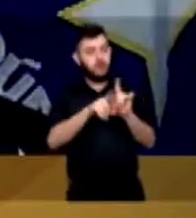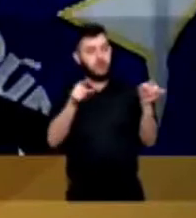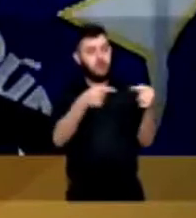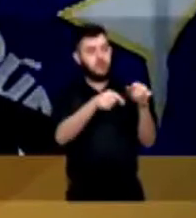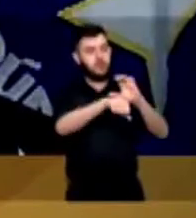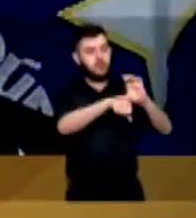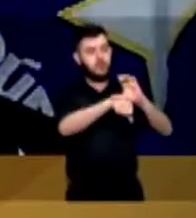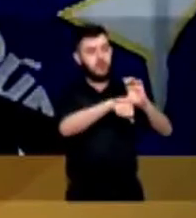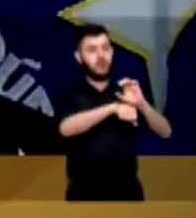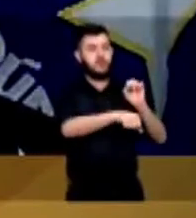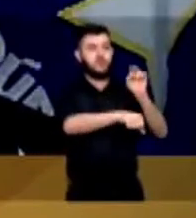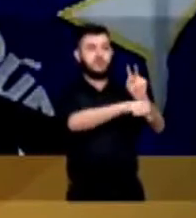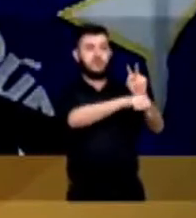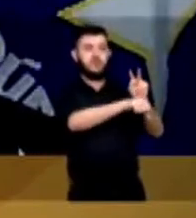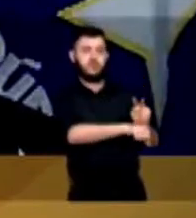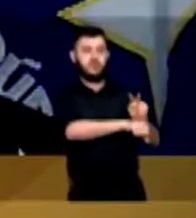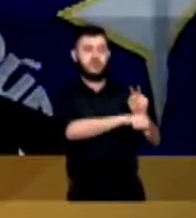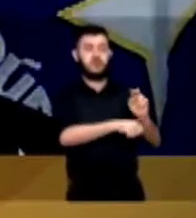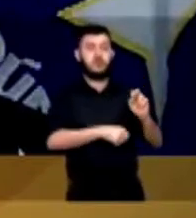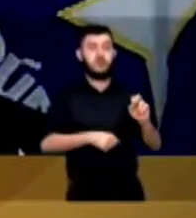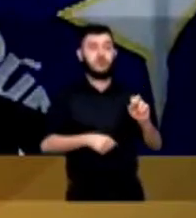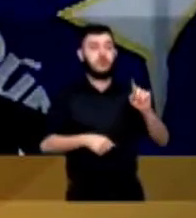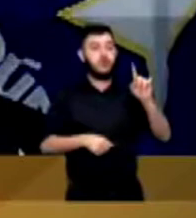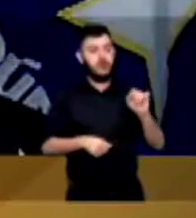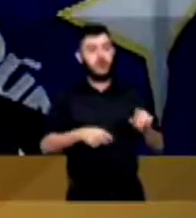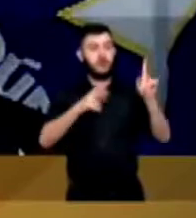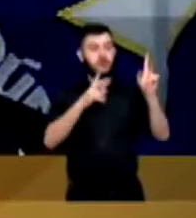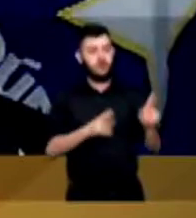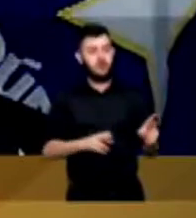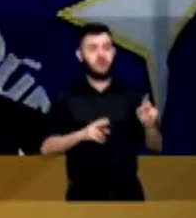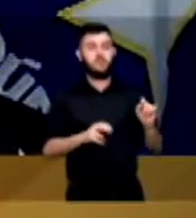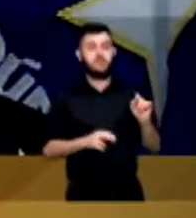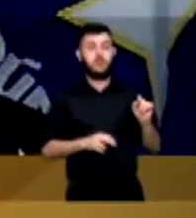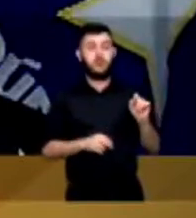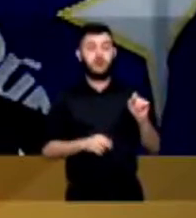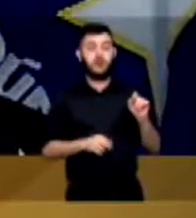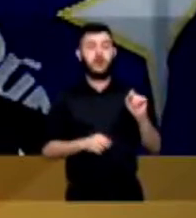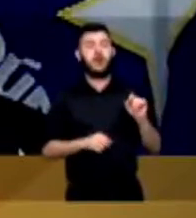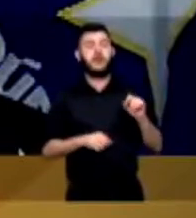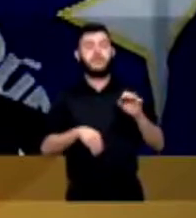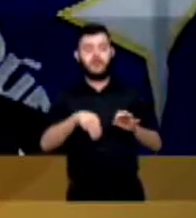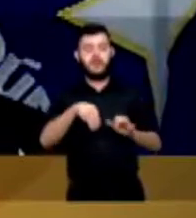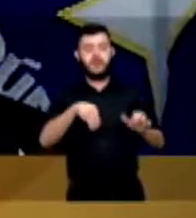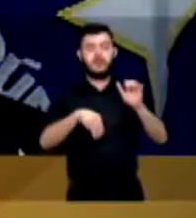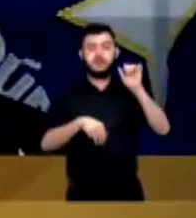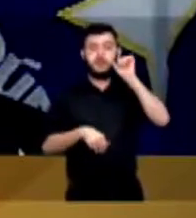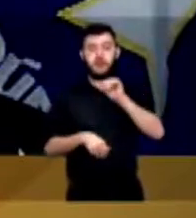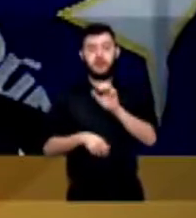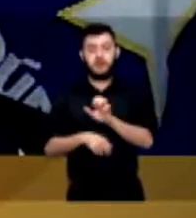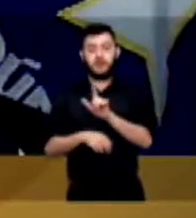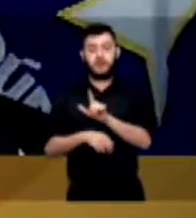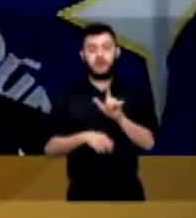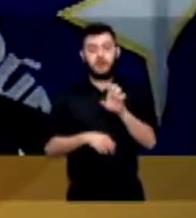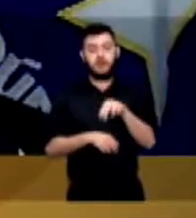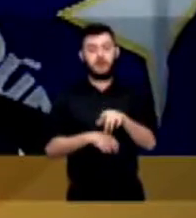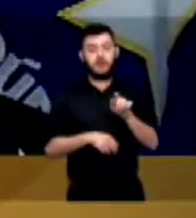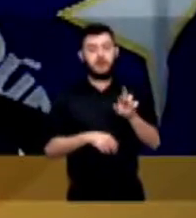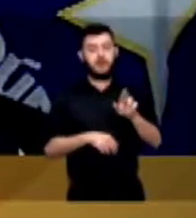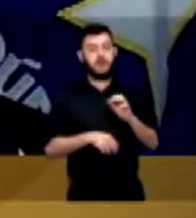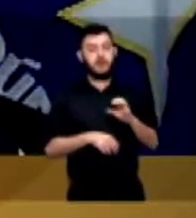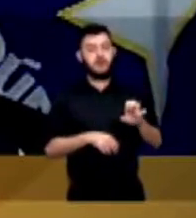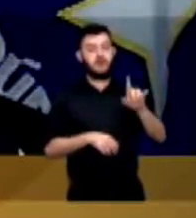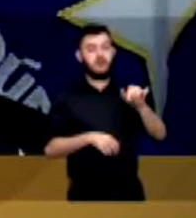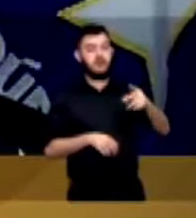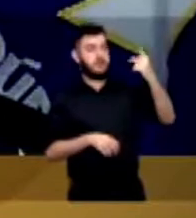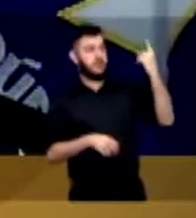constitucionais protegidos, como pontuou a ministra Ellen Grace, à época, no julgamento da medida cautelar, na ação